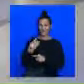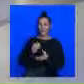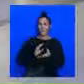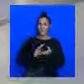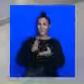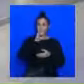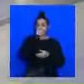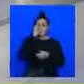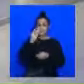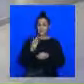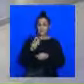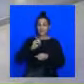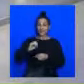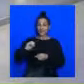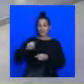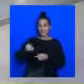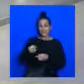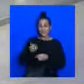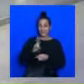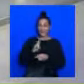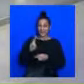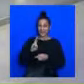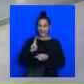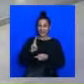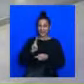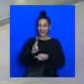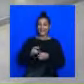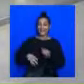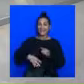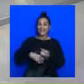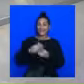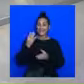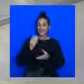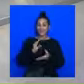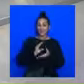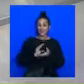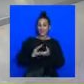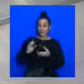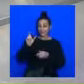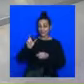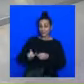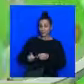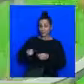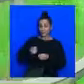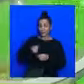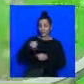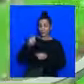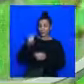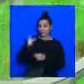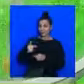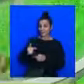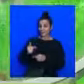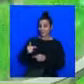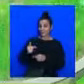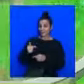Prêmio estimado de R$400 mil. E a quarta coluna tem o número 7.